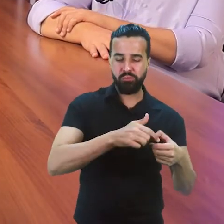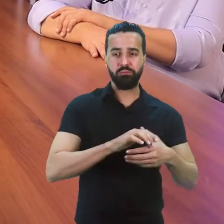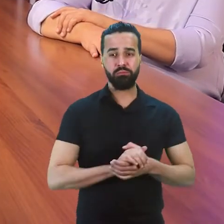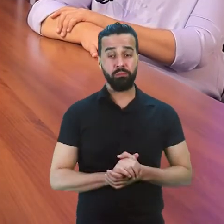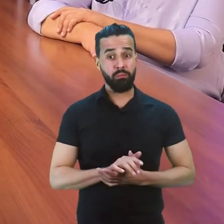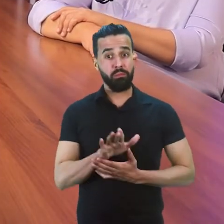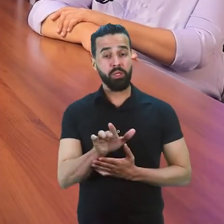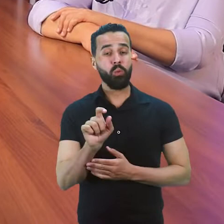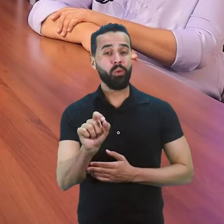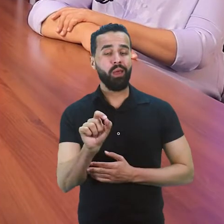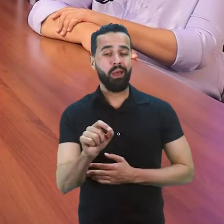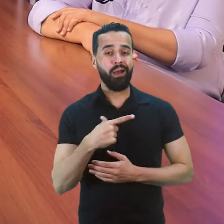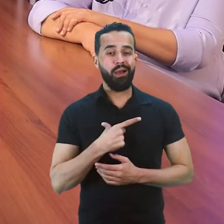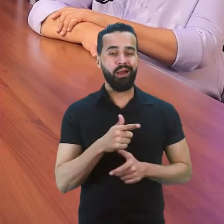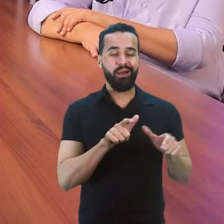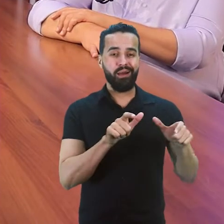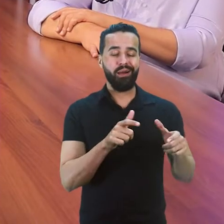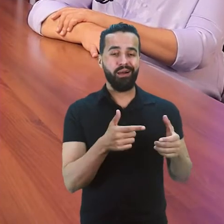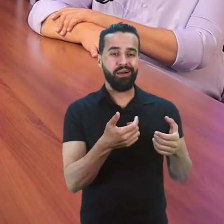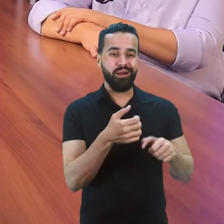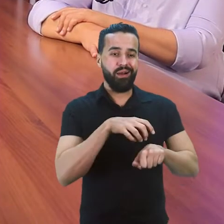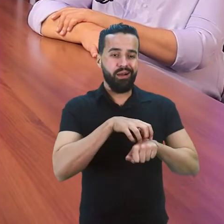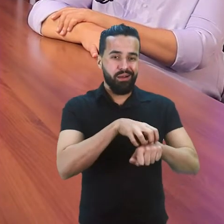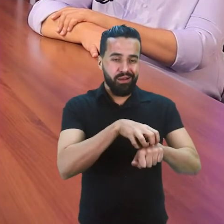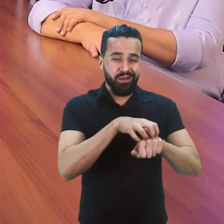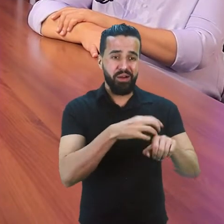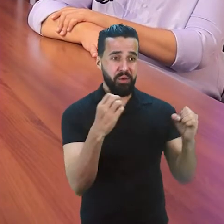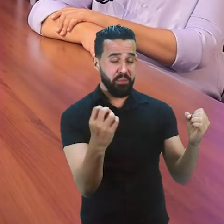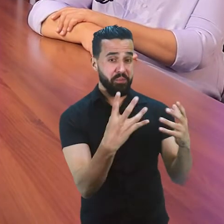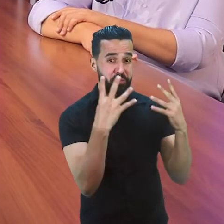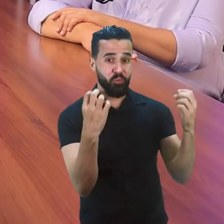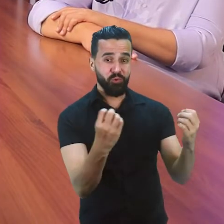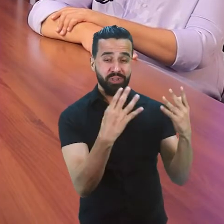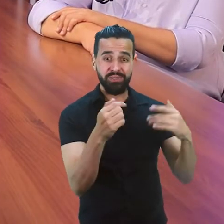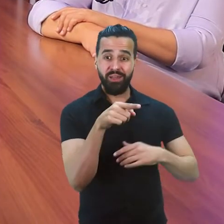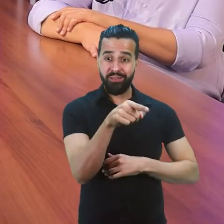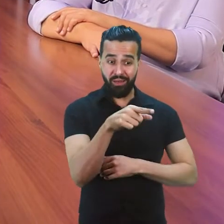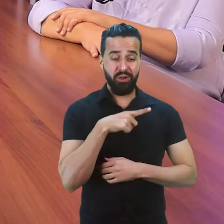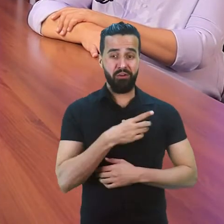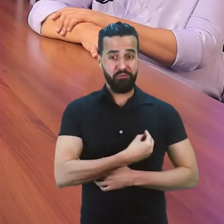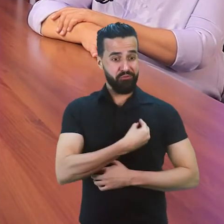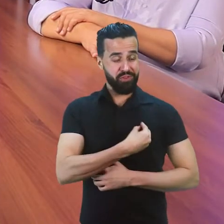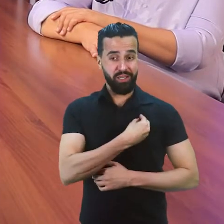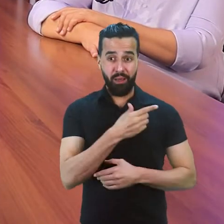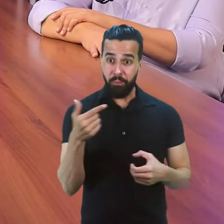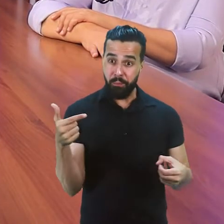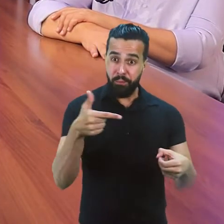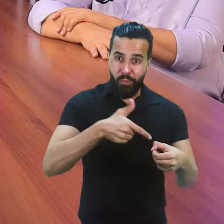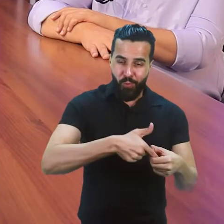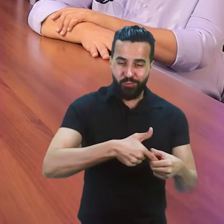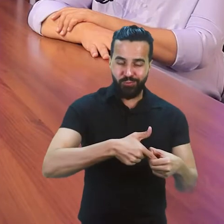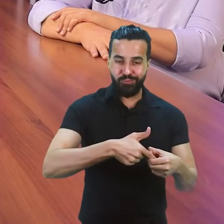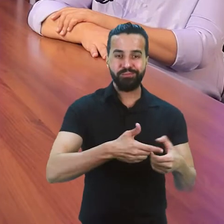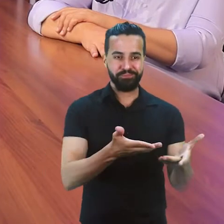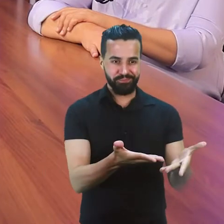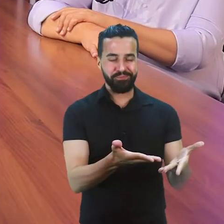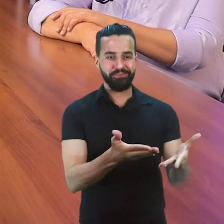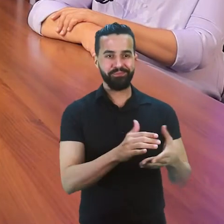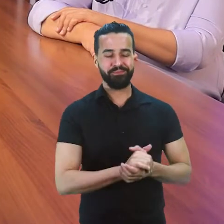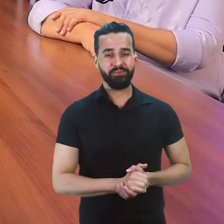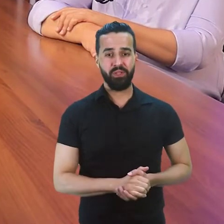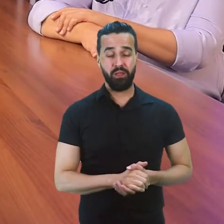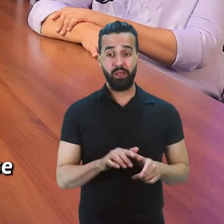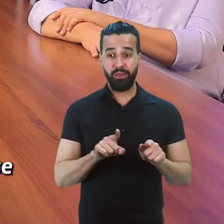a ambulância estava no posto, enchendo o tanque que tinha acabado de chegar de Goiânia. Olha só para você ver. E atrás de mim tinha um carro que